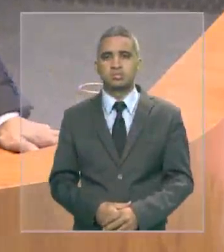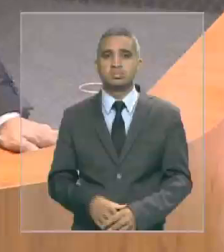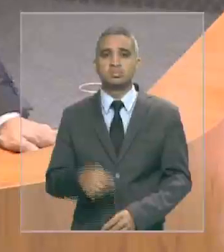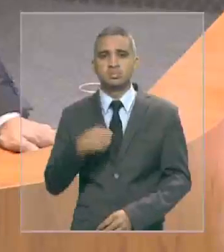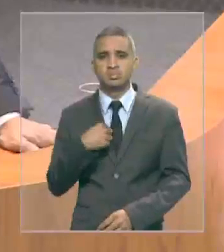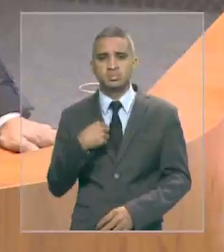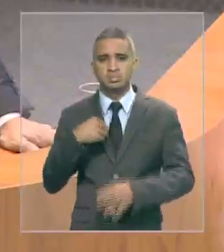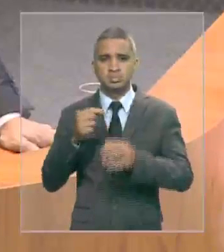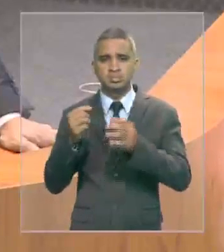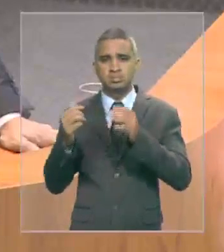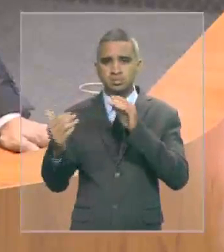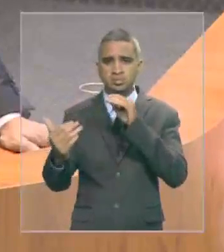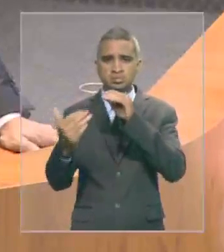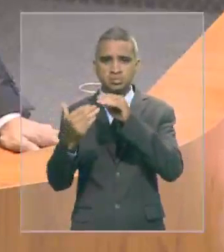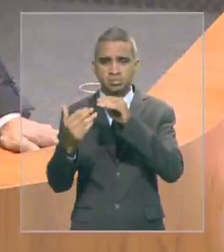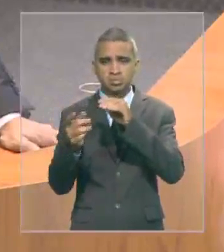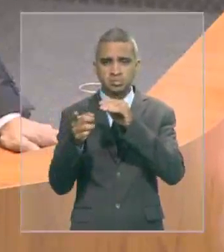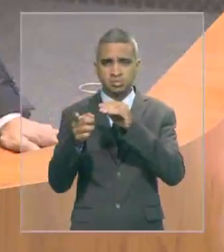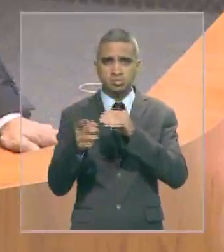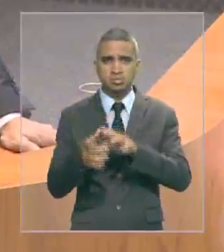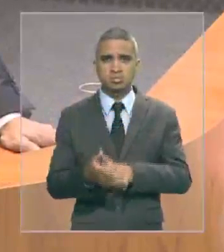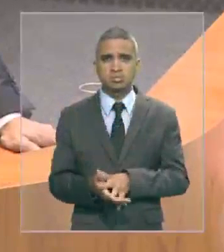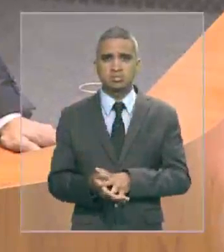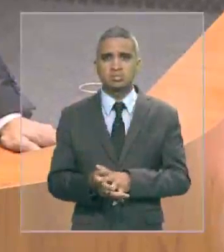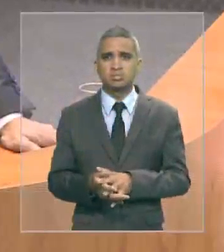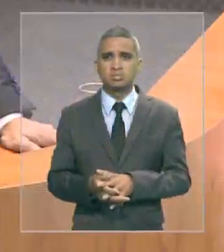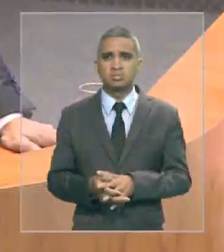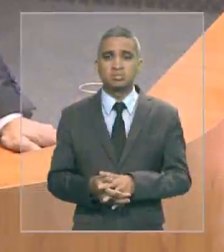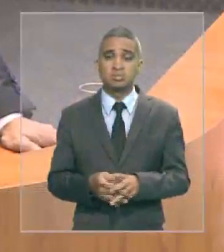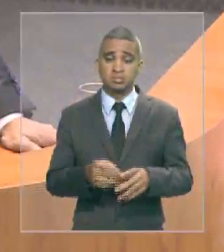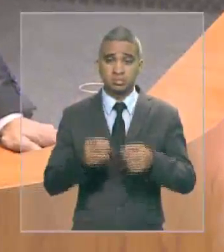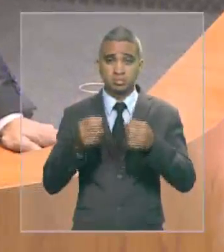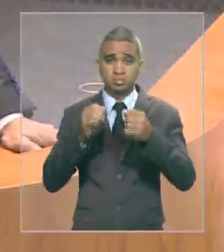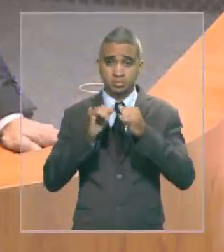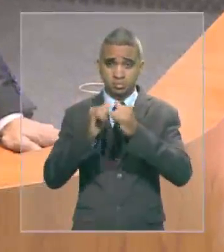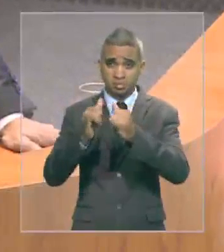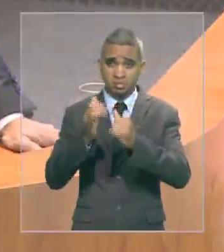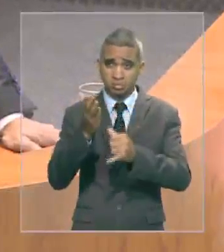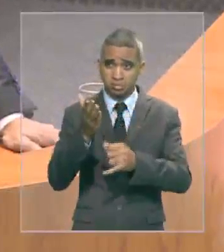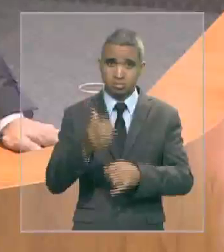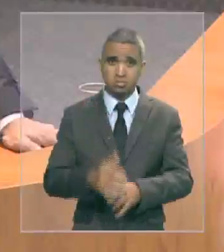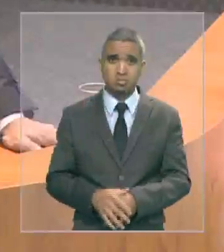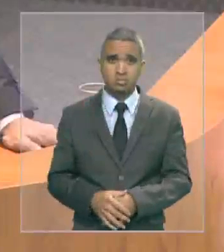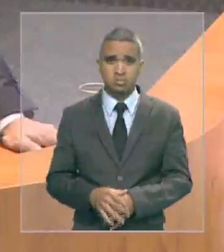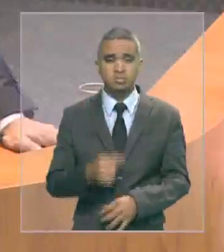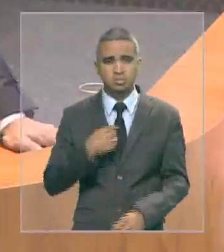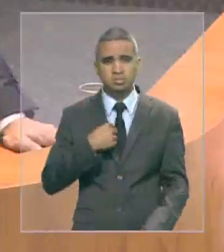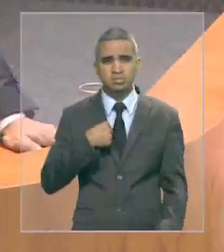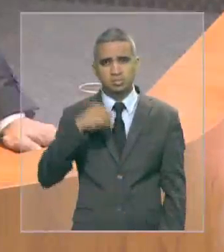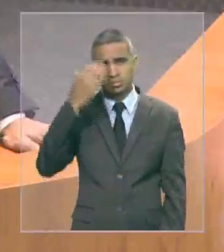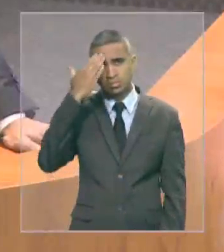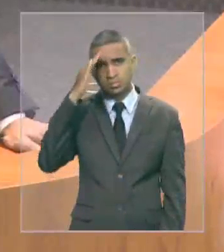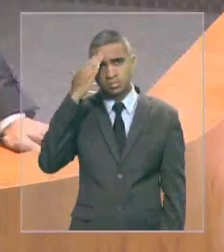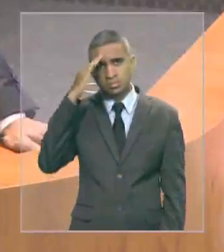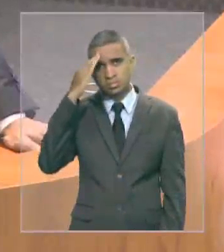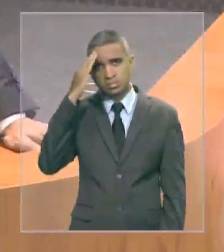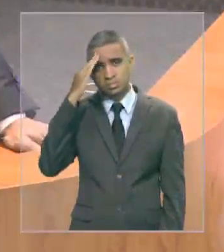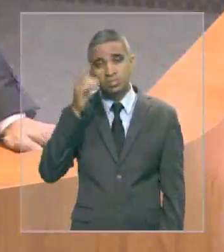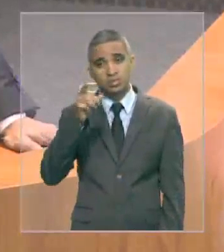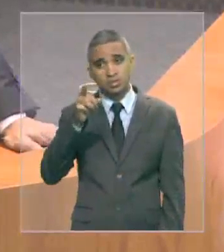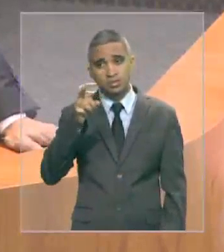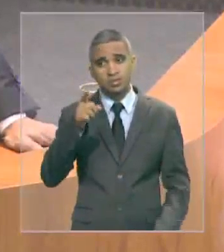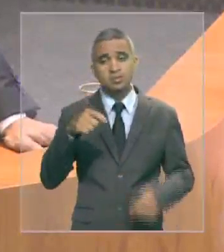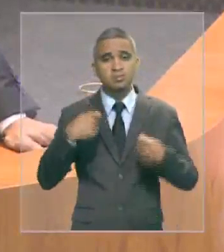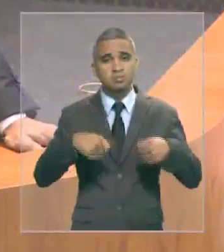momento. E quero dizer para Vossa Excelência que é compreensível, é pertinente a vossa defesa, a defesa